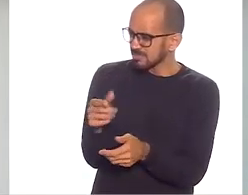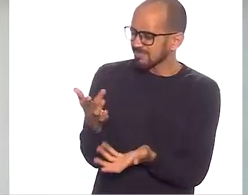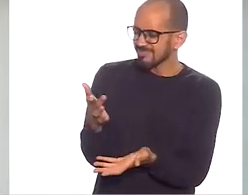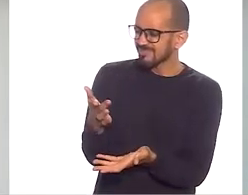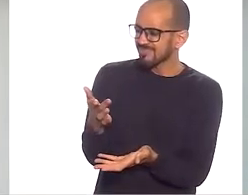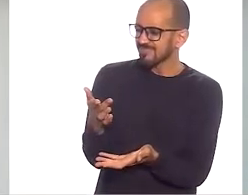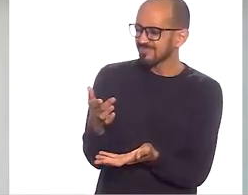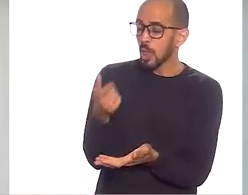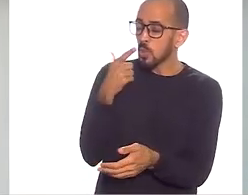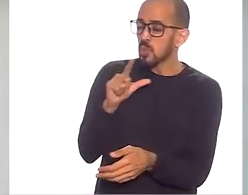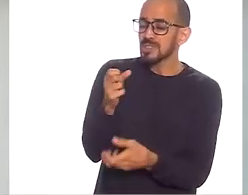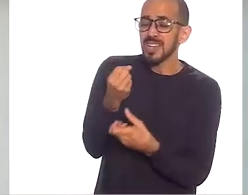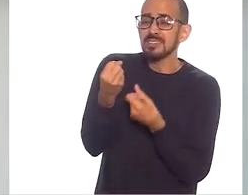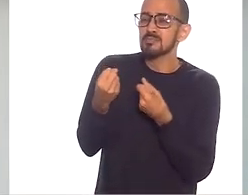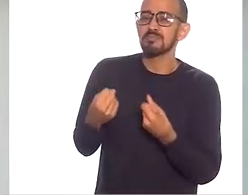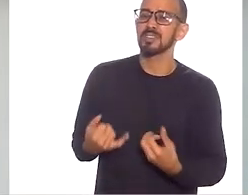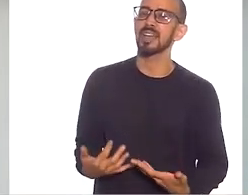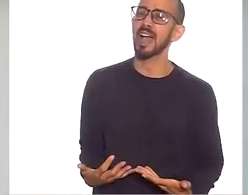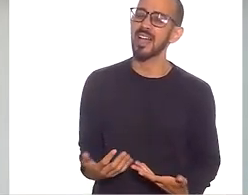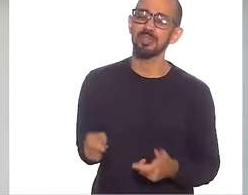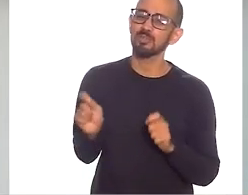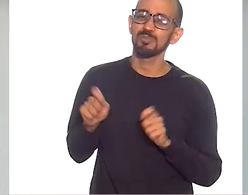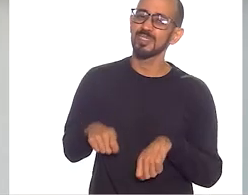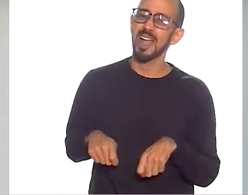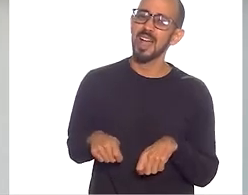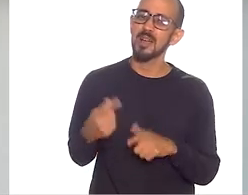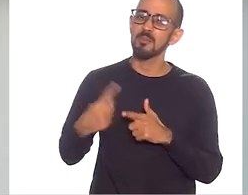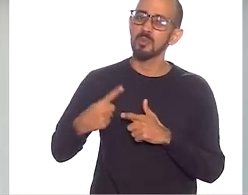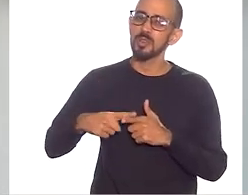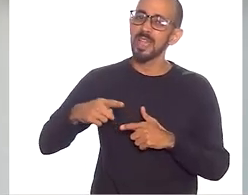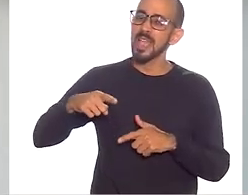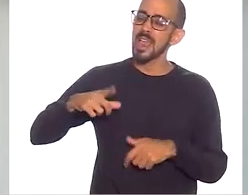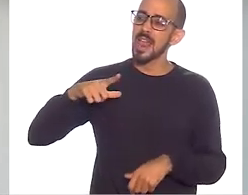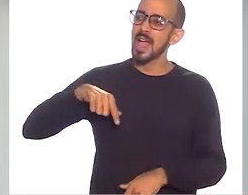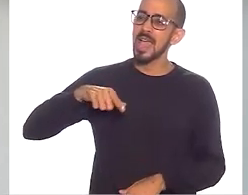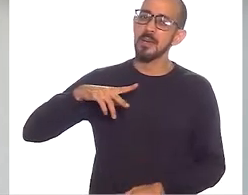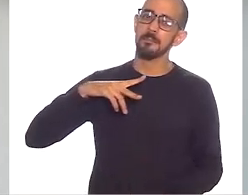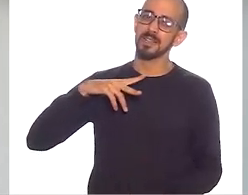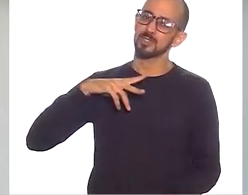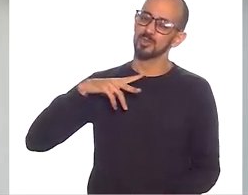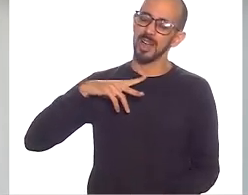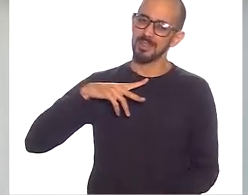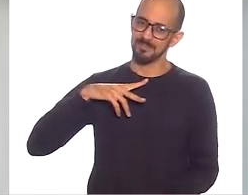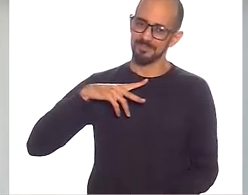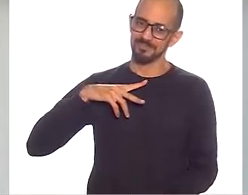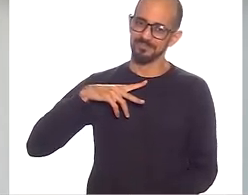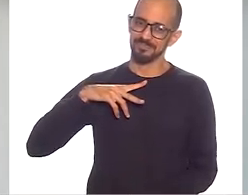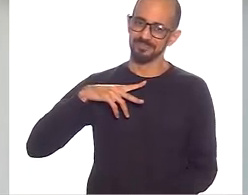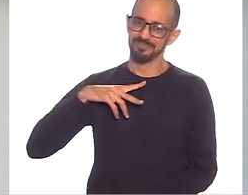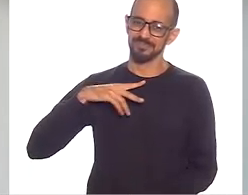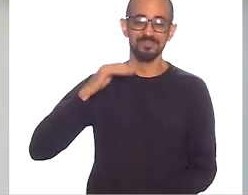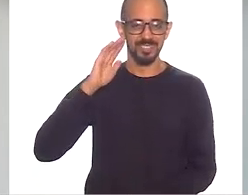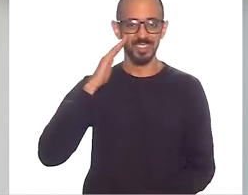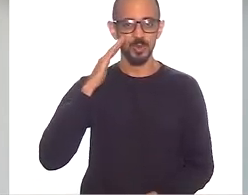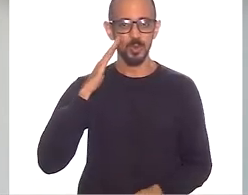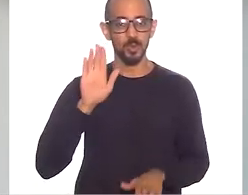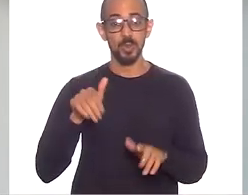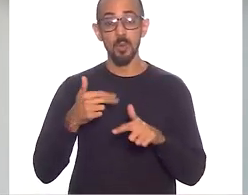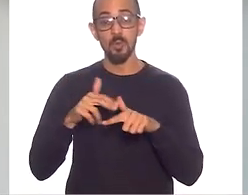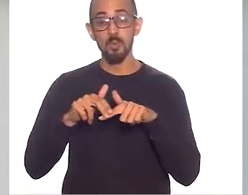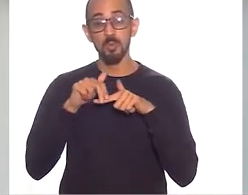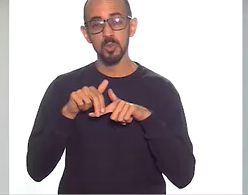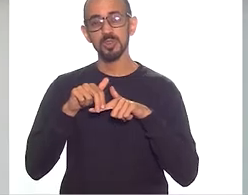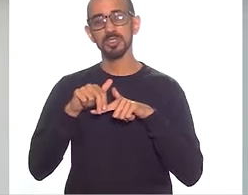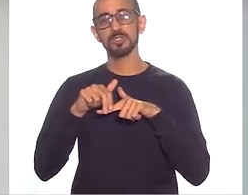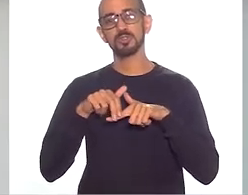qual é a dor, talvez ele não consiga nem verbalizar. Porque a dor é muito pessoal, ela é muito própria, sabe?